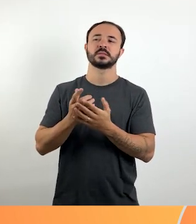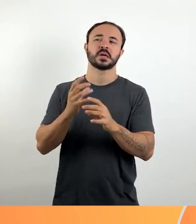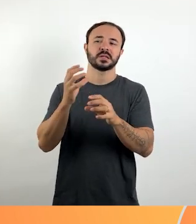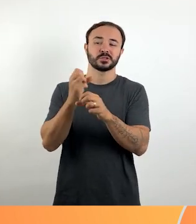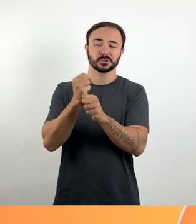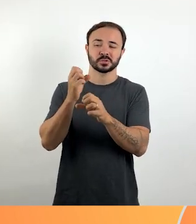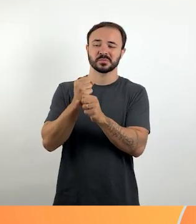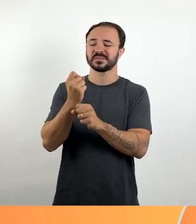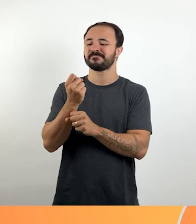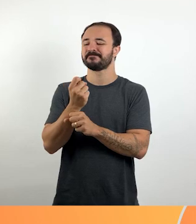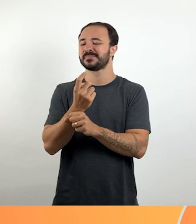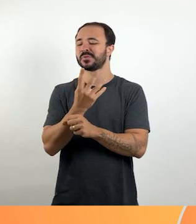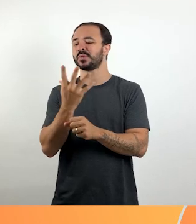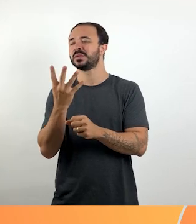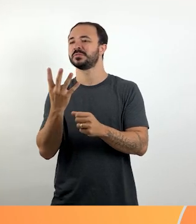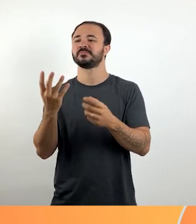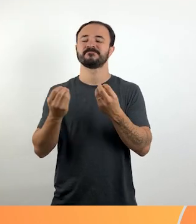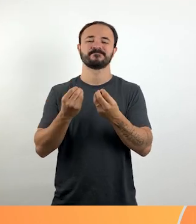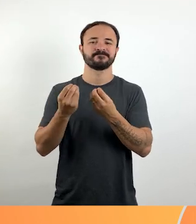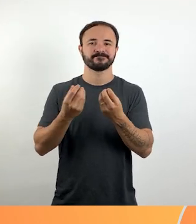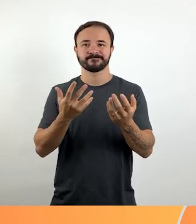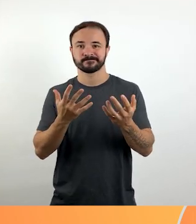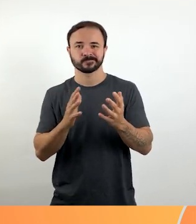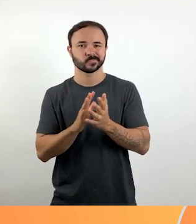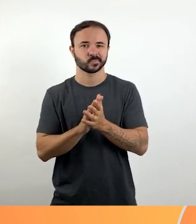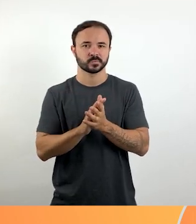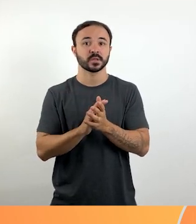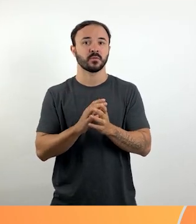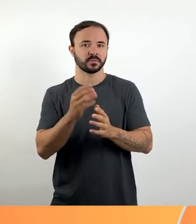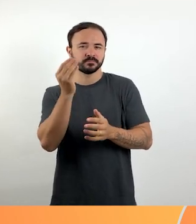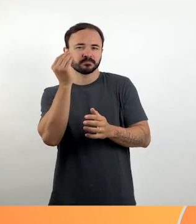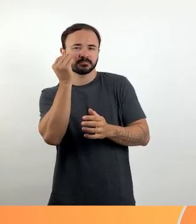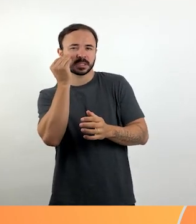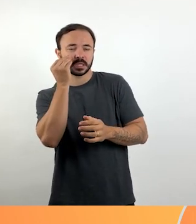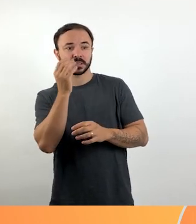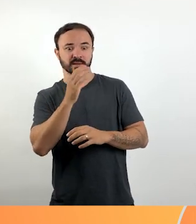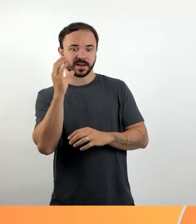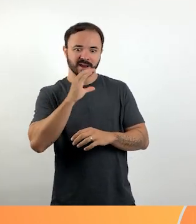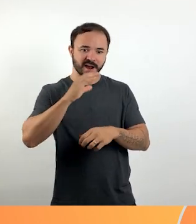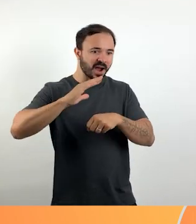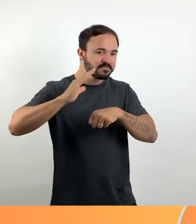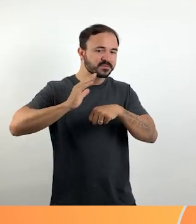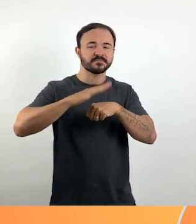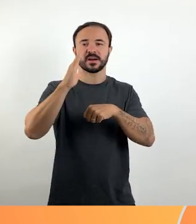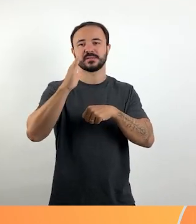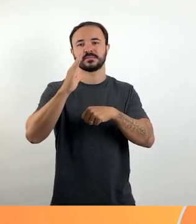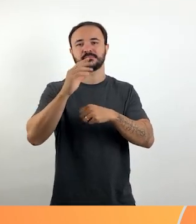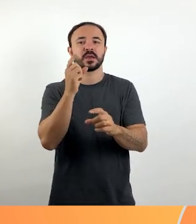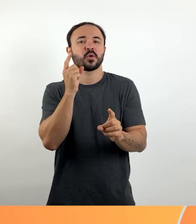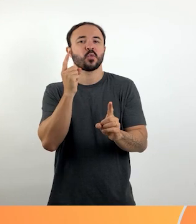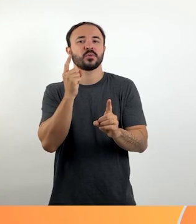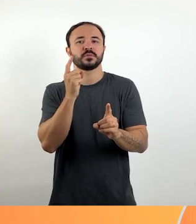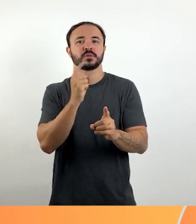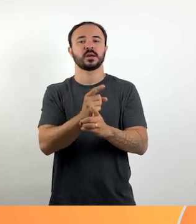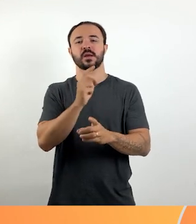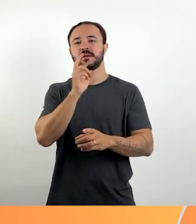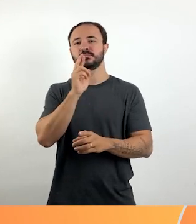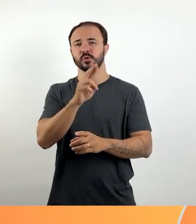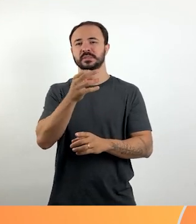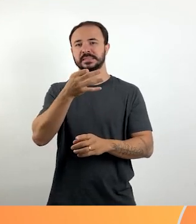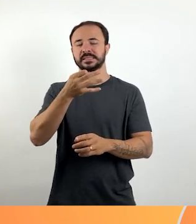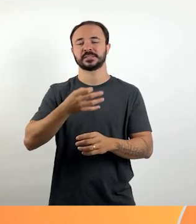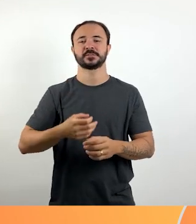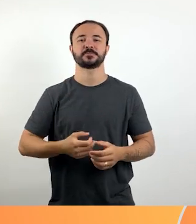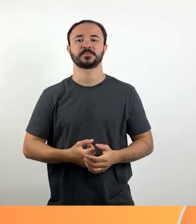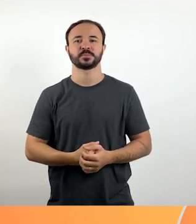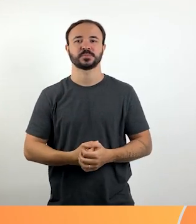que a gente tente ser um pouco mais rápido na questão de encontrar quais seriam os números. Então,